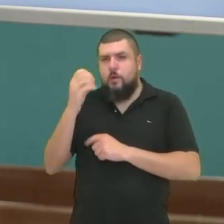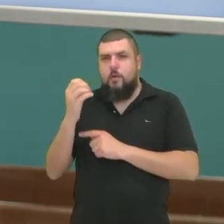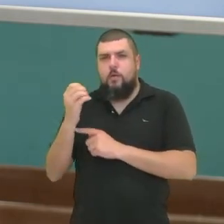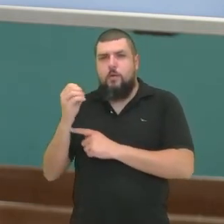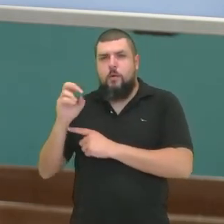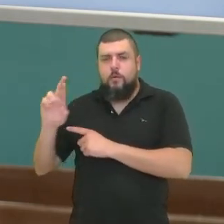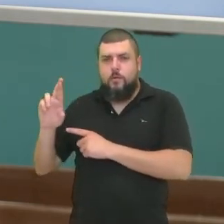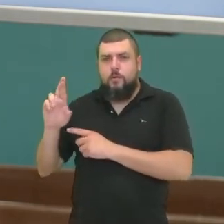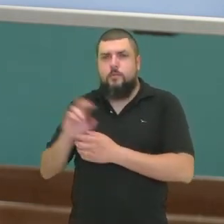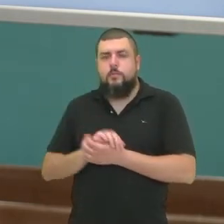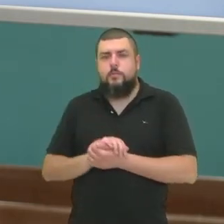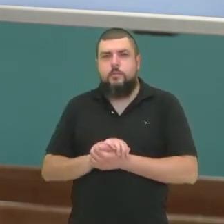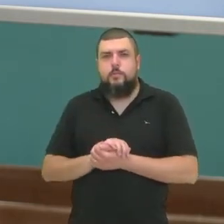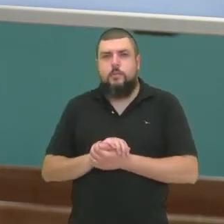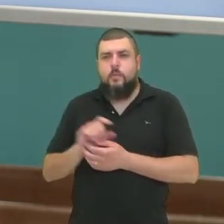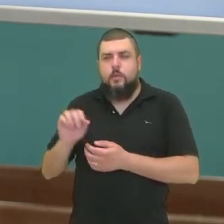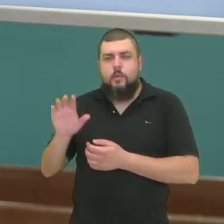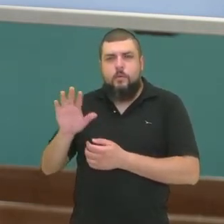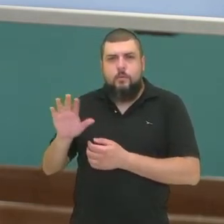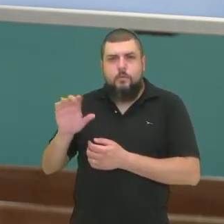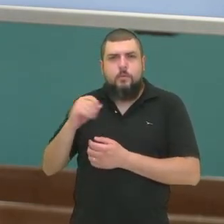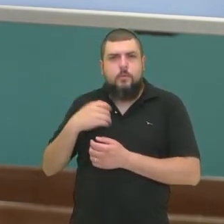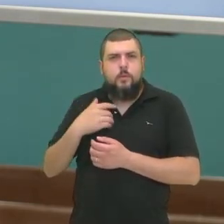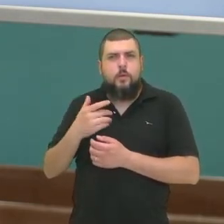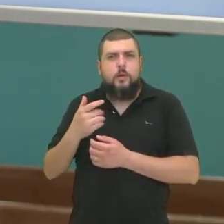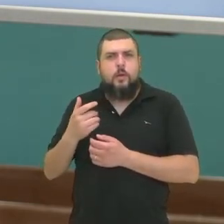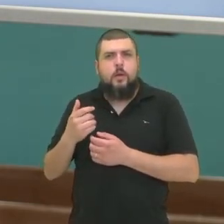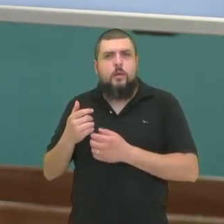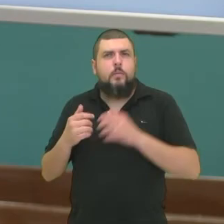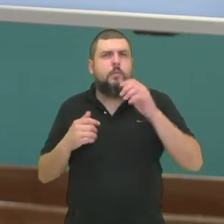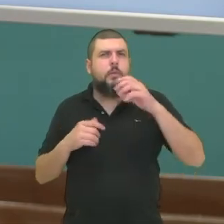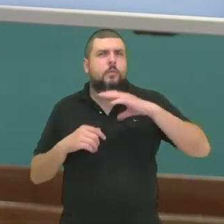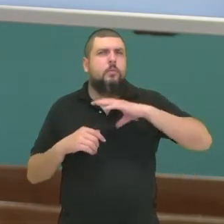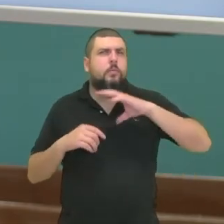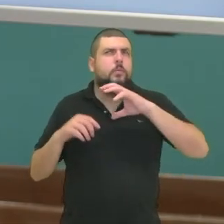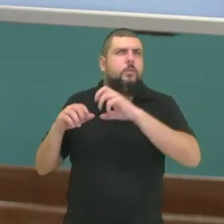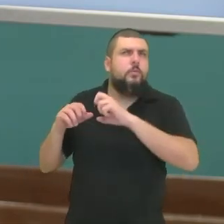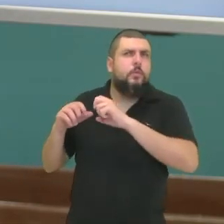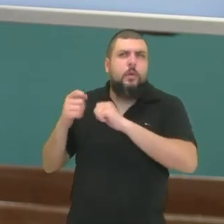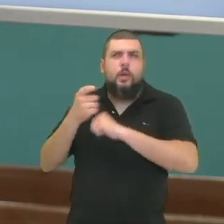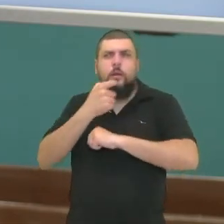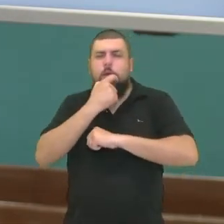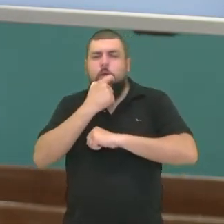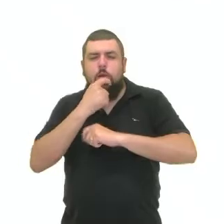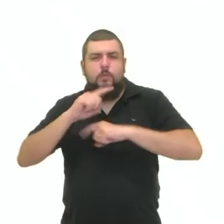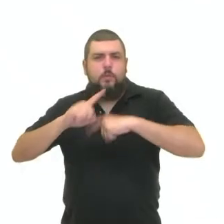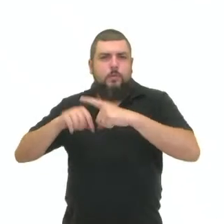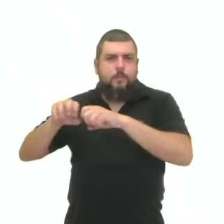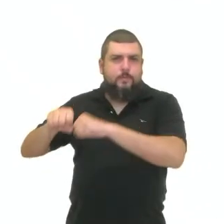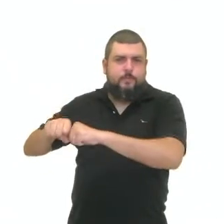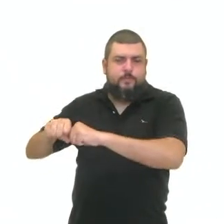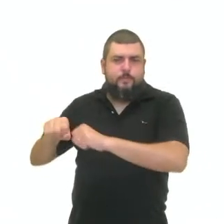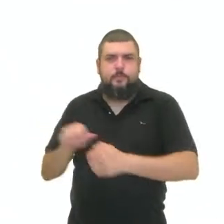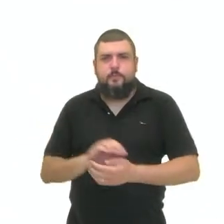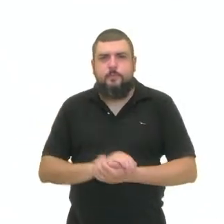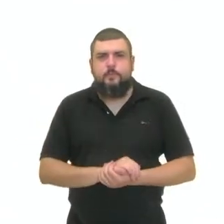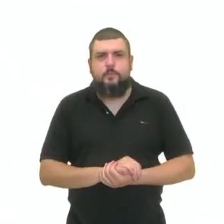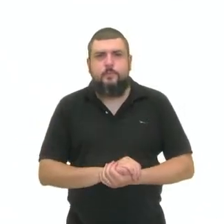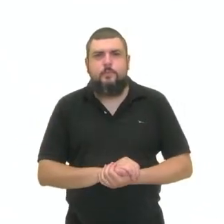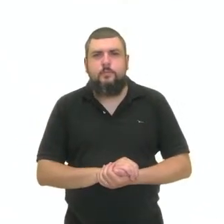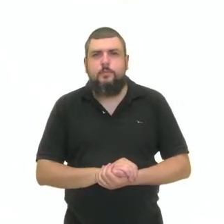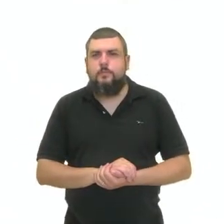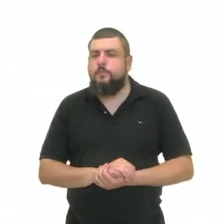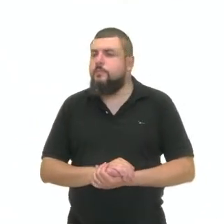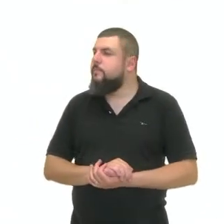Tratado de Tordesilhas era para ter ficado com Portugal, mas acabou não ficando. Bem, com a derrota da